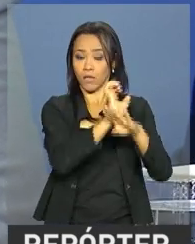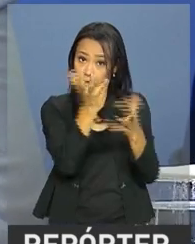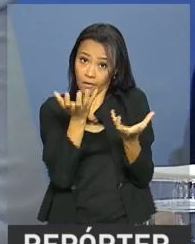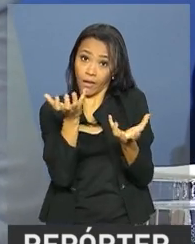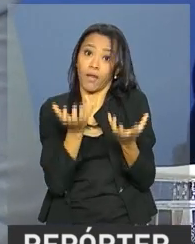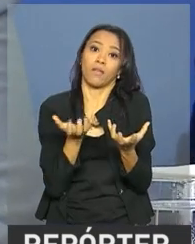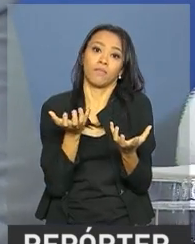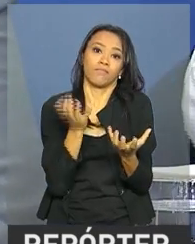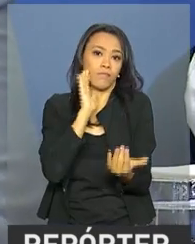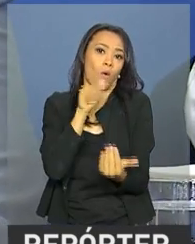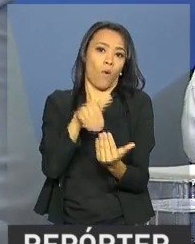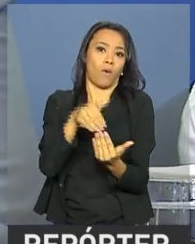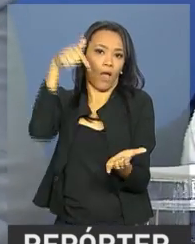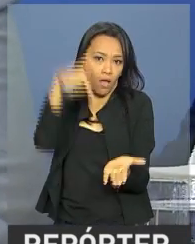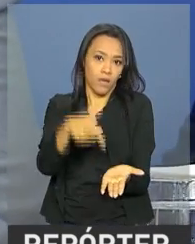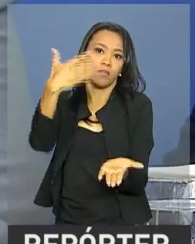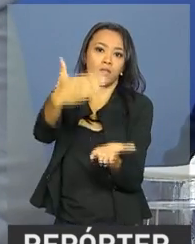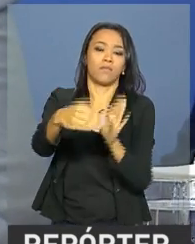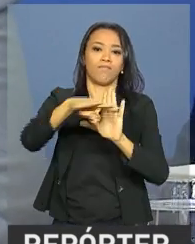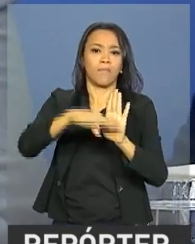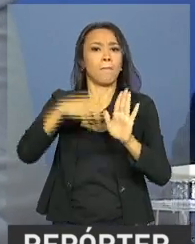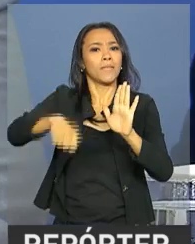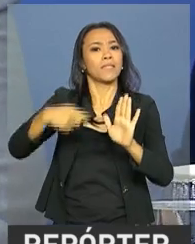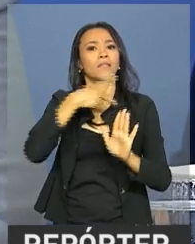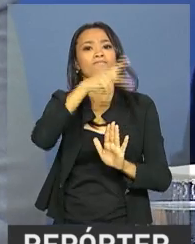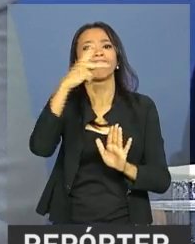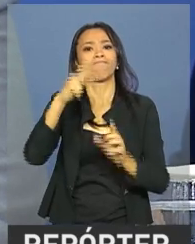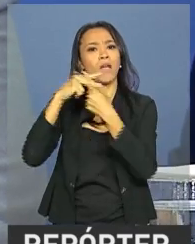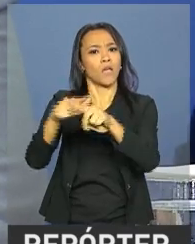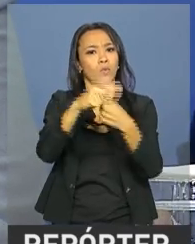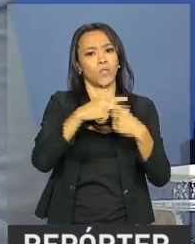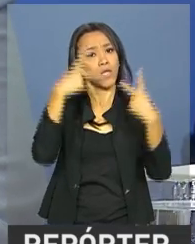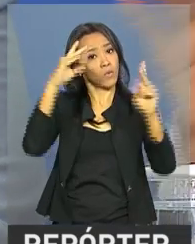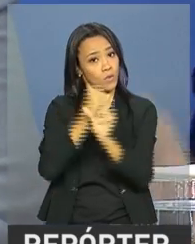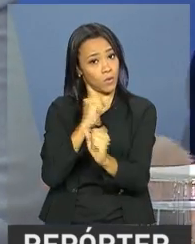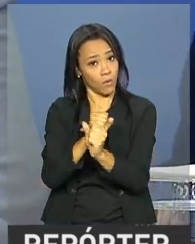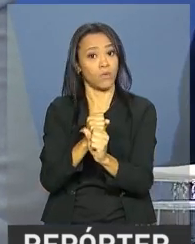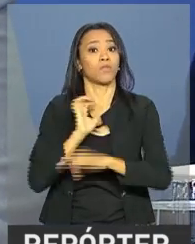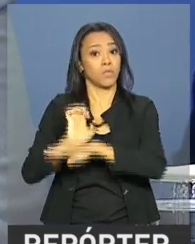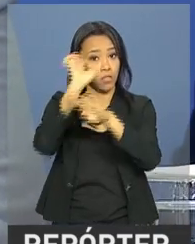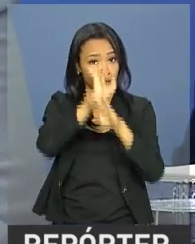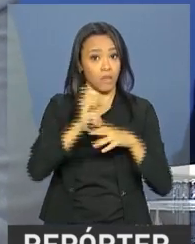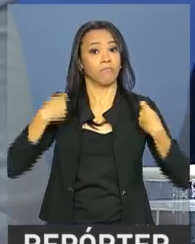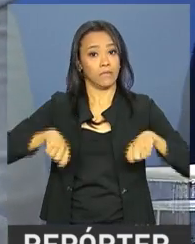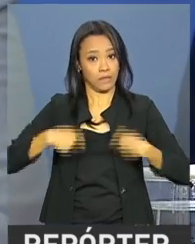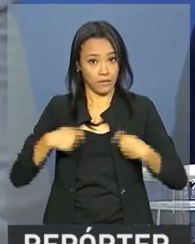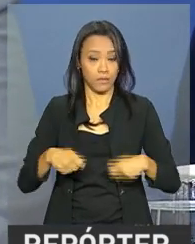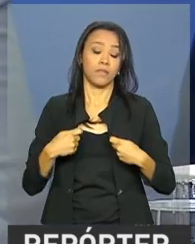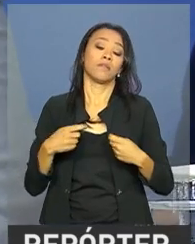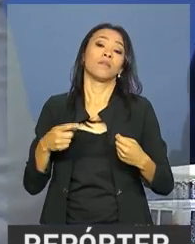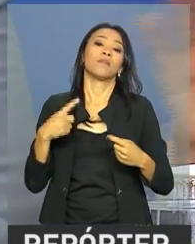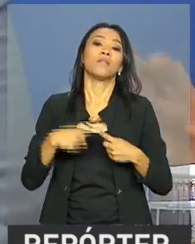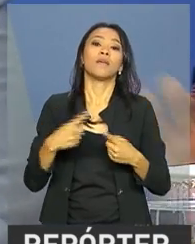se candidatar a um programa similar fazem ajust ajustes muito sérios Nas suas contas de despesa e de